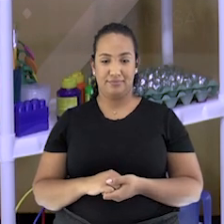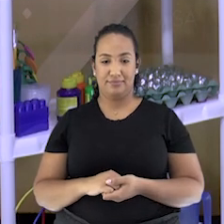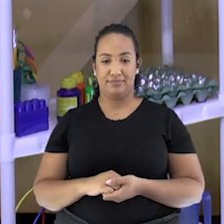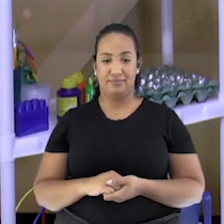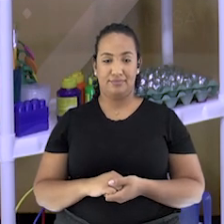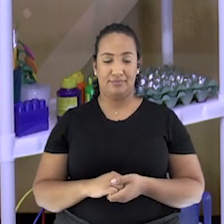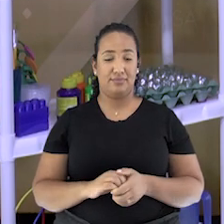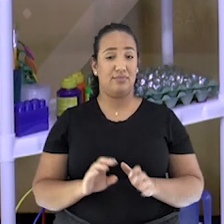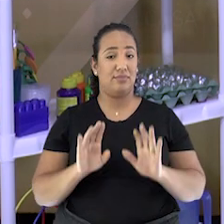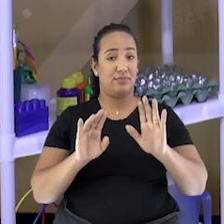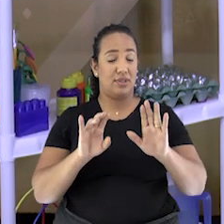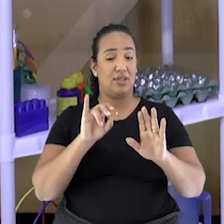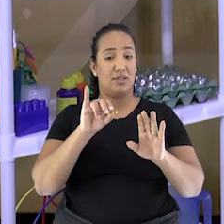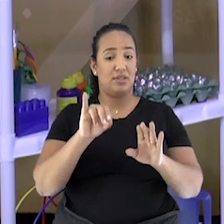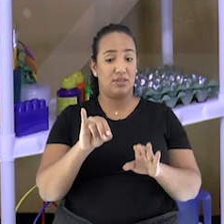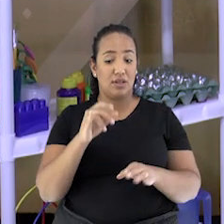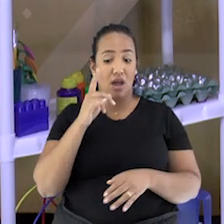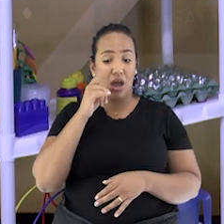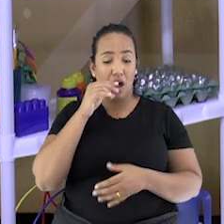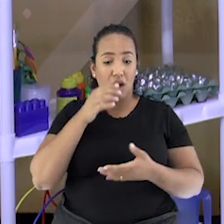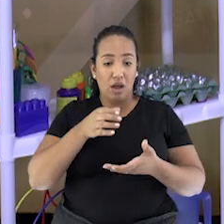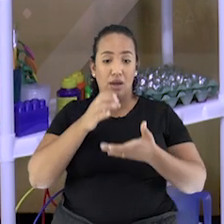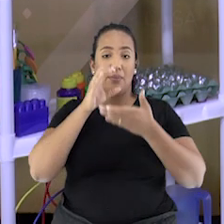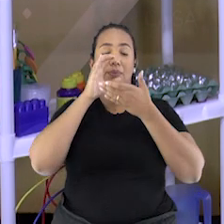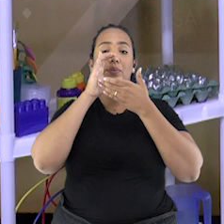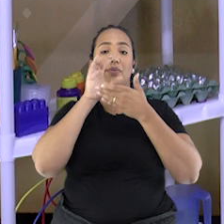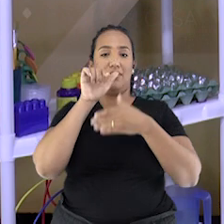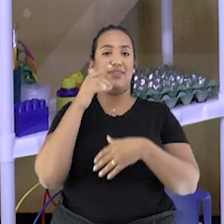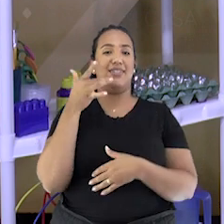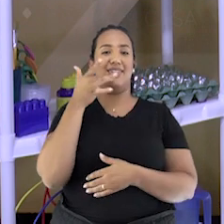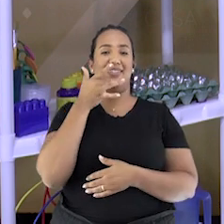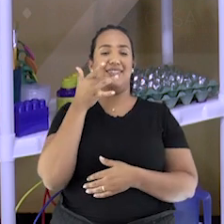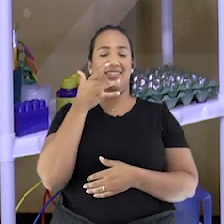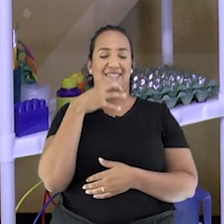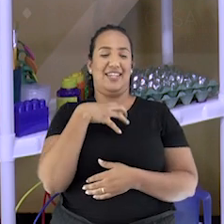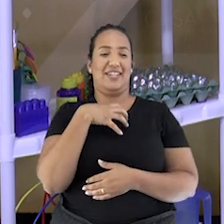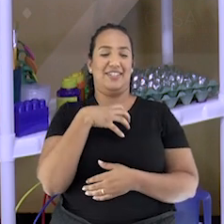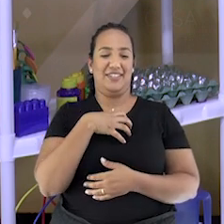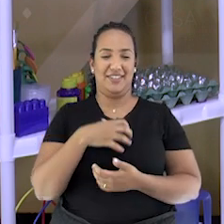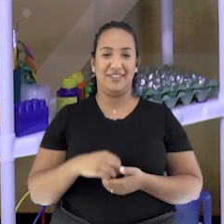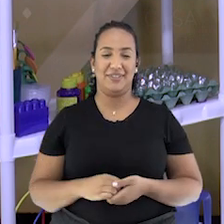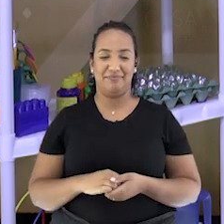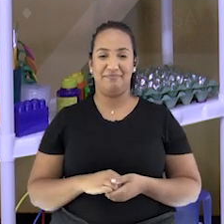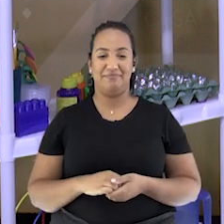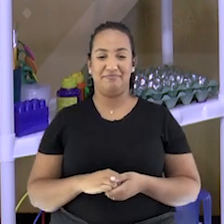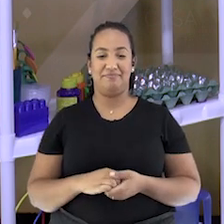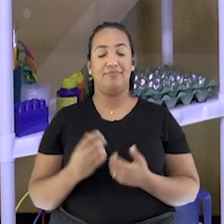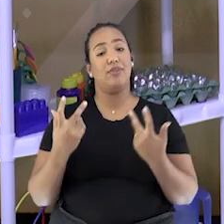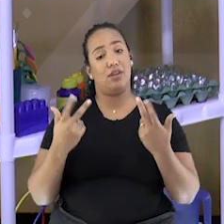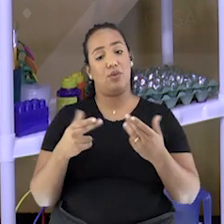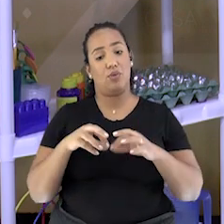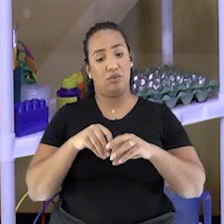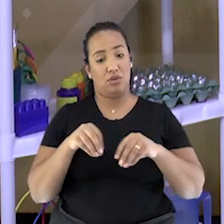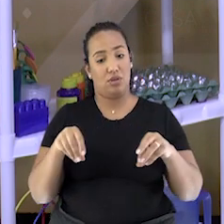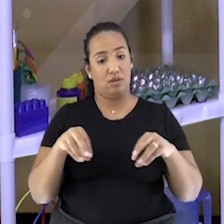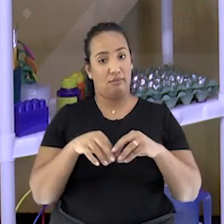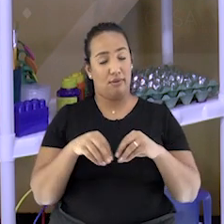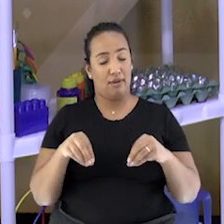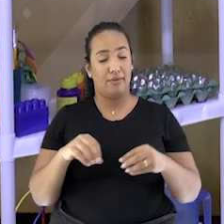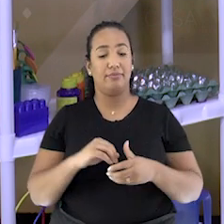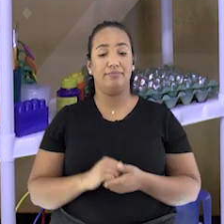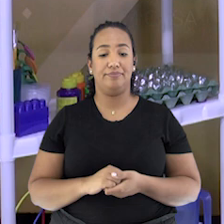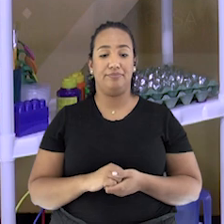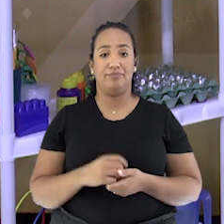doce. Assim acontece com a terra. O lixo orgânico vai se desmanchar na terra e a terra vai sentir essa